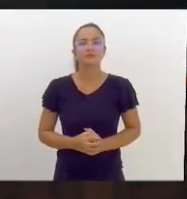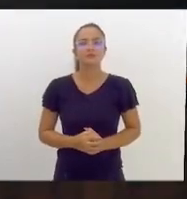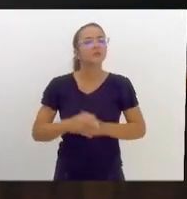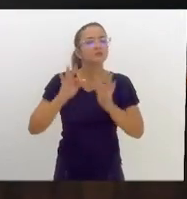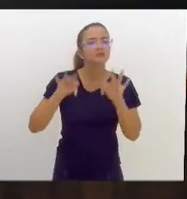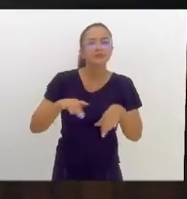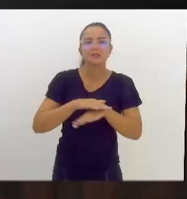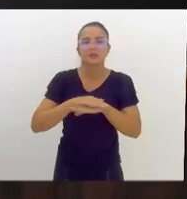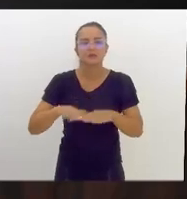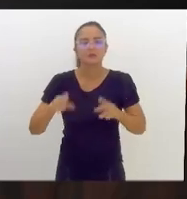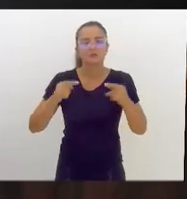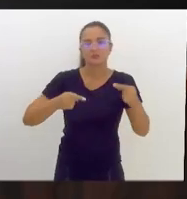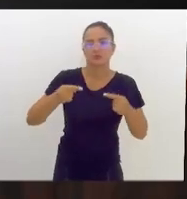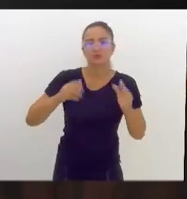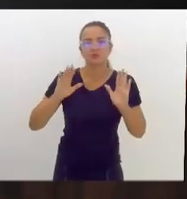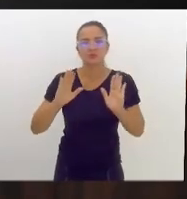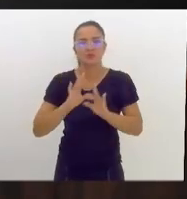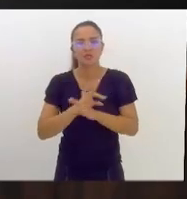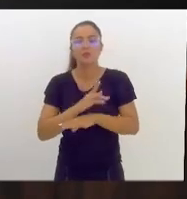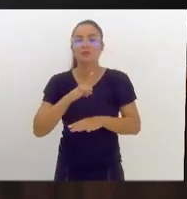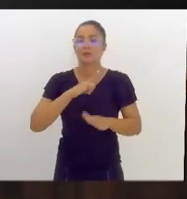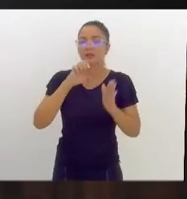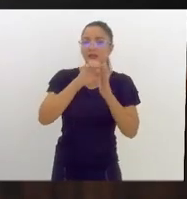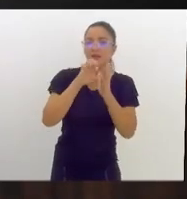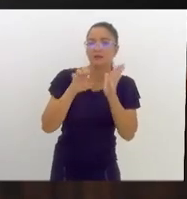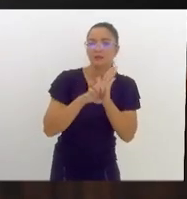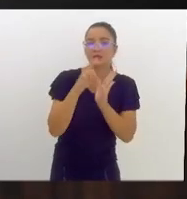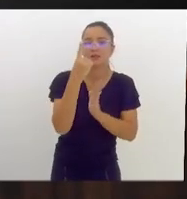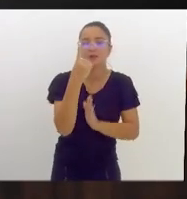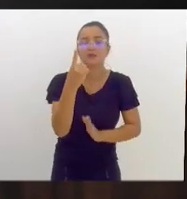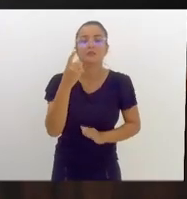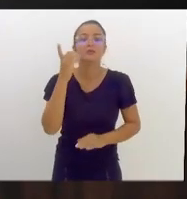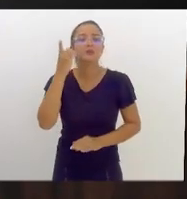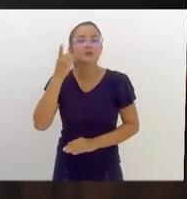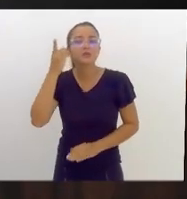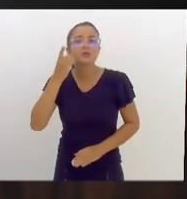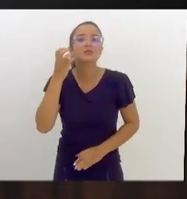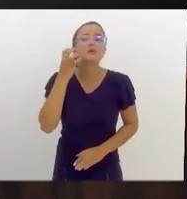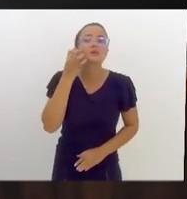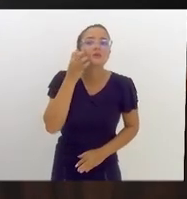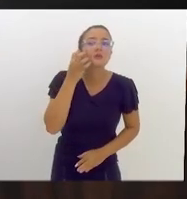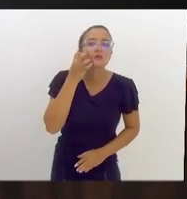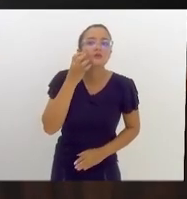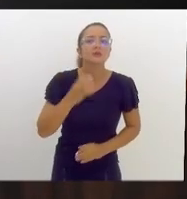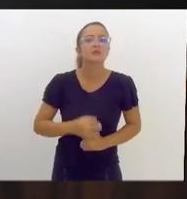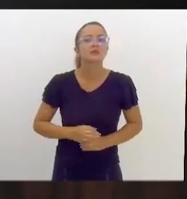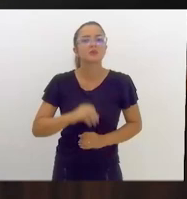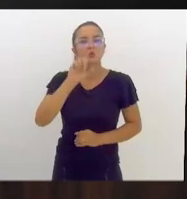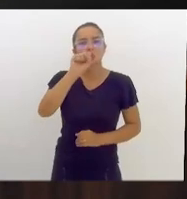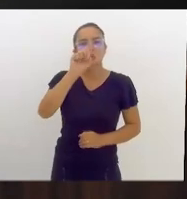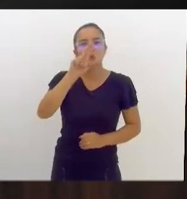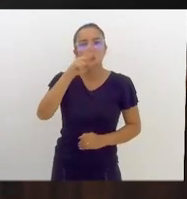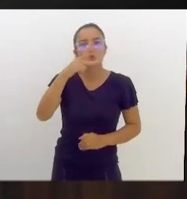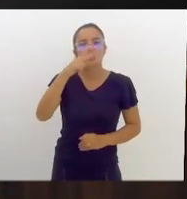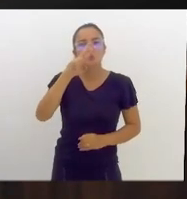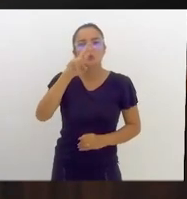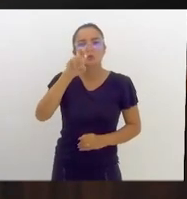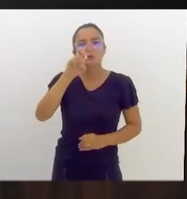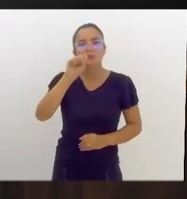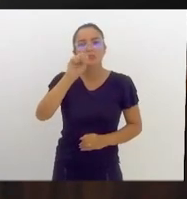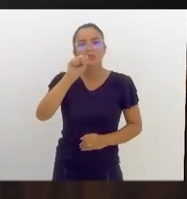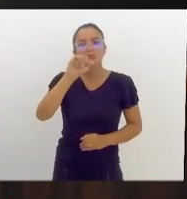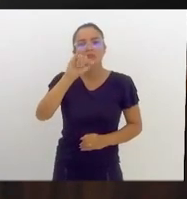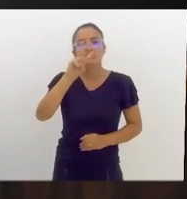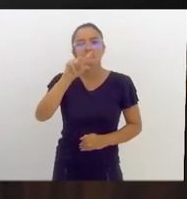Encerrada a discussão. O projeto recebeu uma emenda do deputado Valdeque, uma emenda supressiva. Deputado